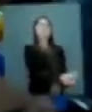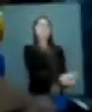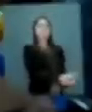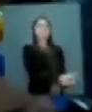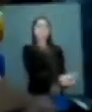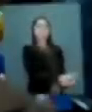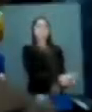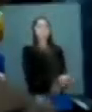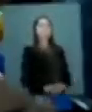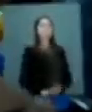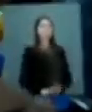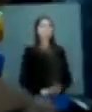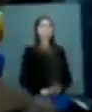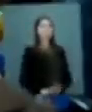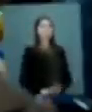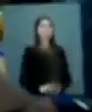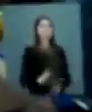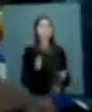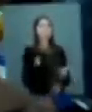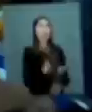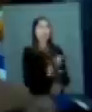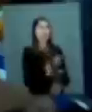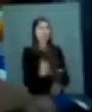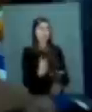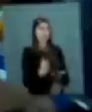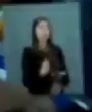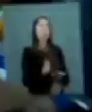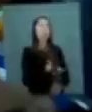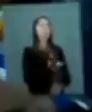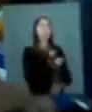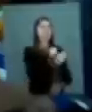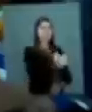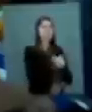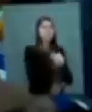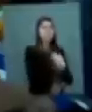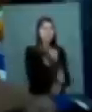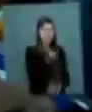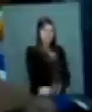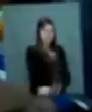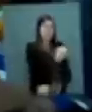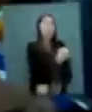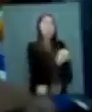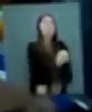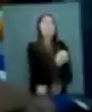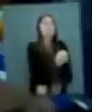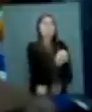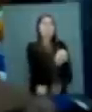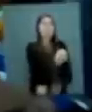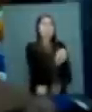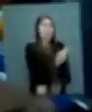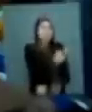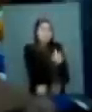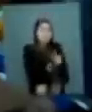outros se tornaram escravo e se suicidaram e outros foram isolados